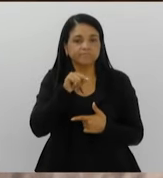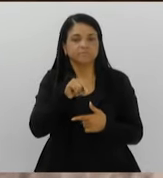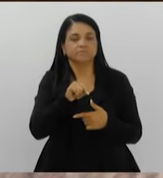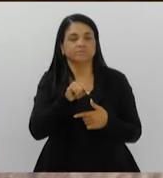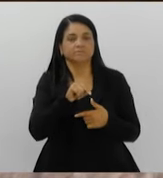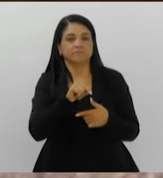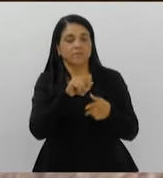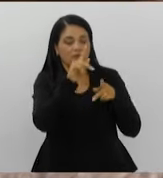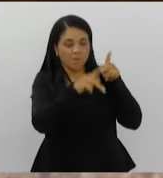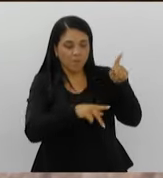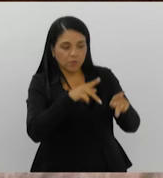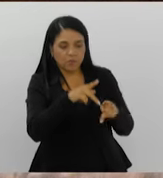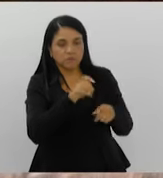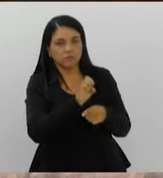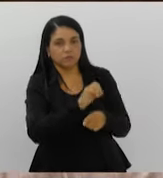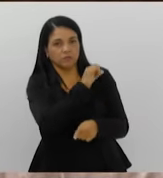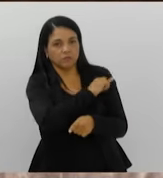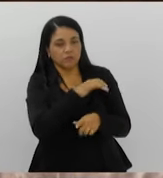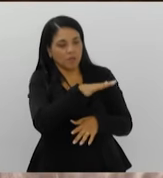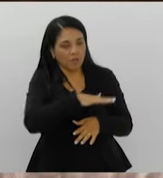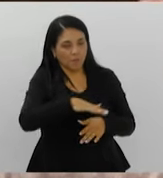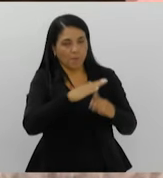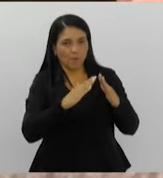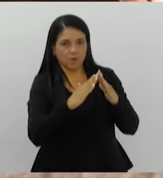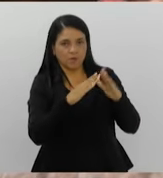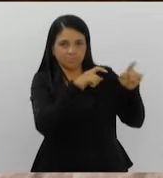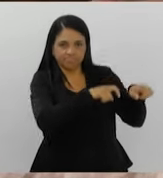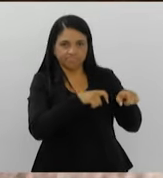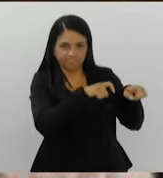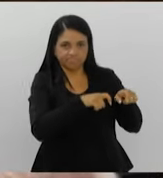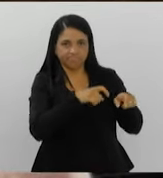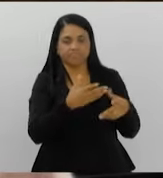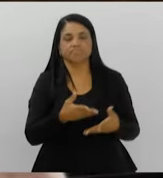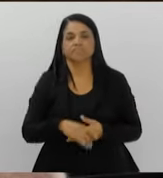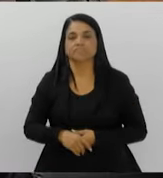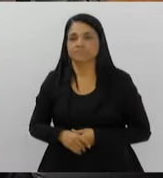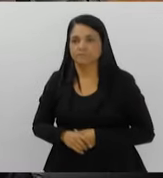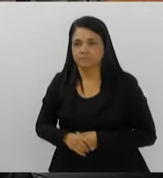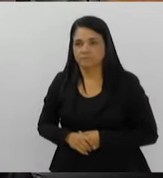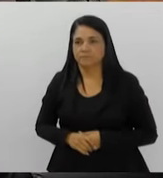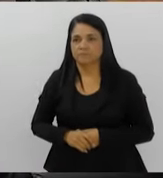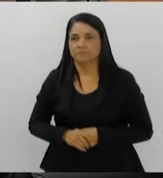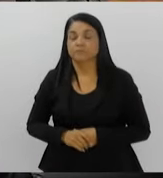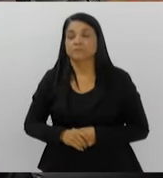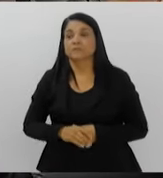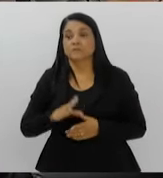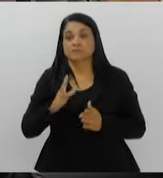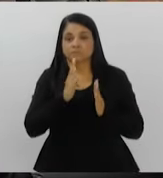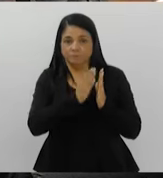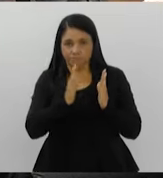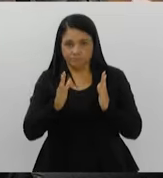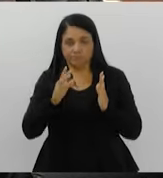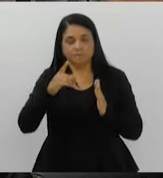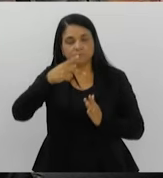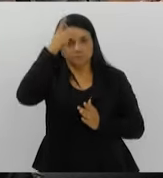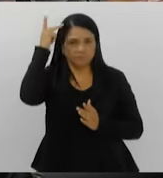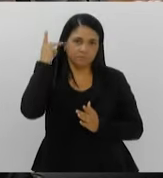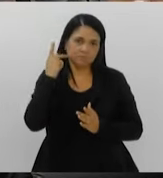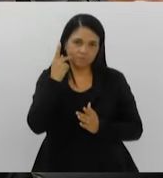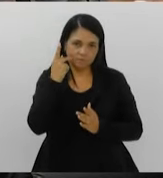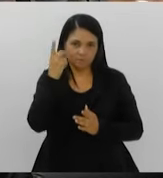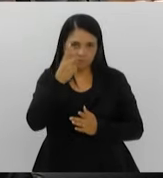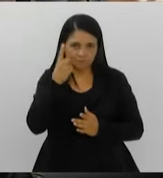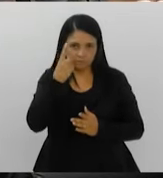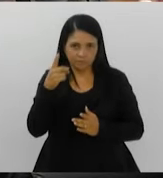do Estado do Rio de Janeiro que mora na região rural do nosso Estado. Pela deputado ordem, deputado Luiz Paulo. Senhora